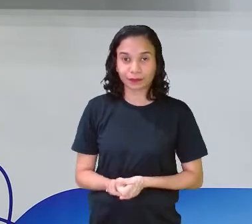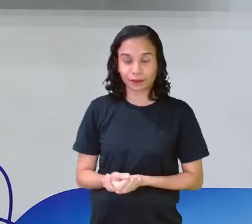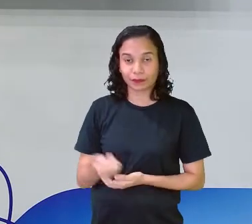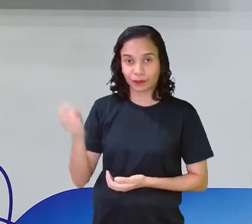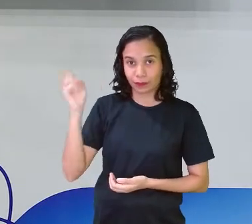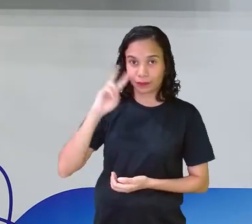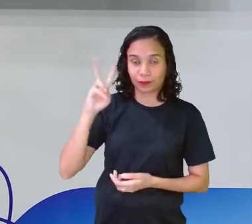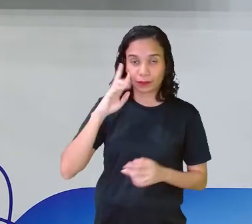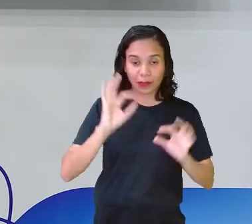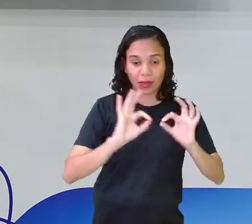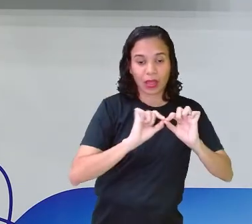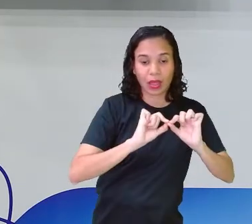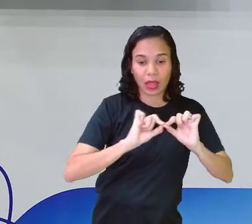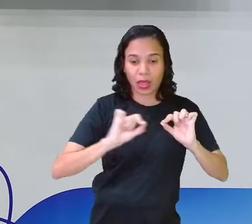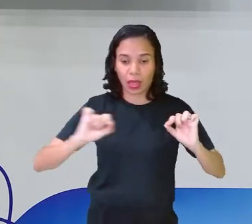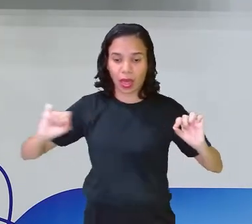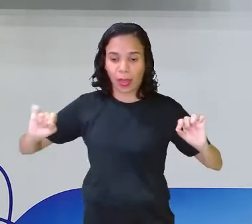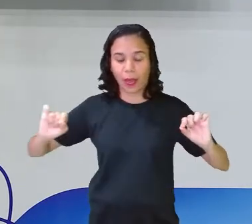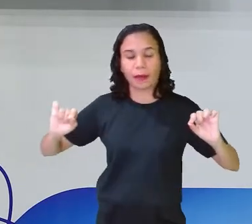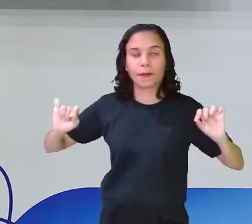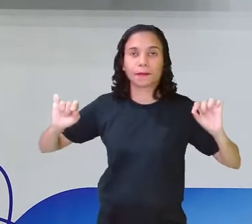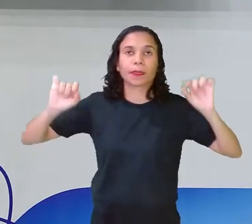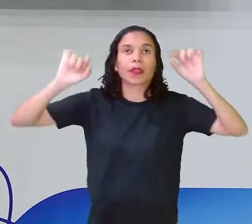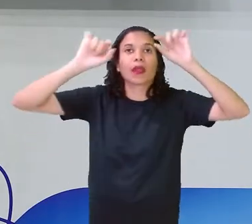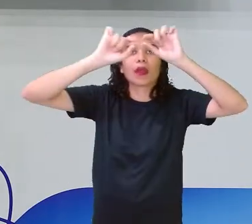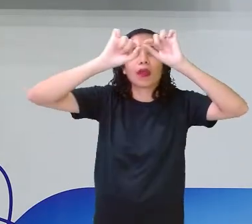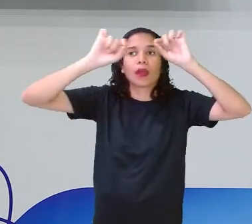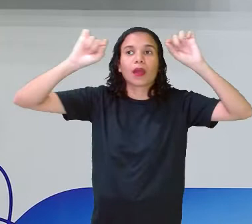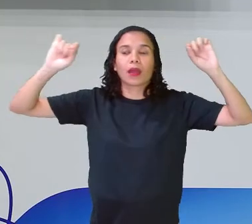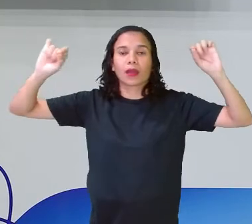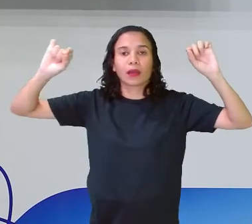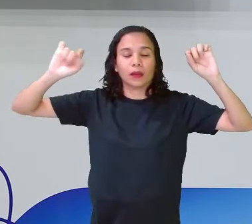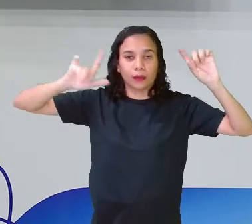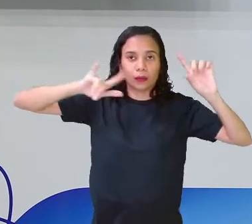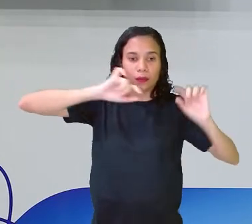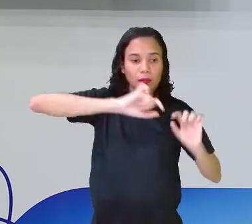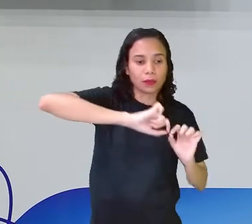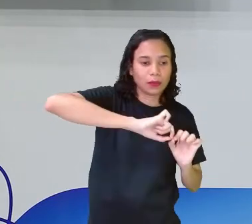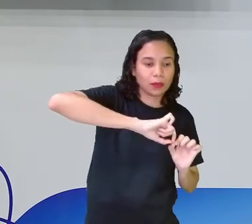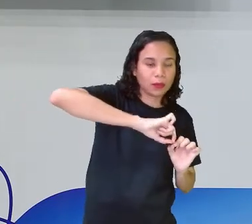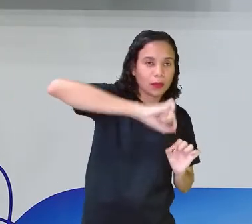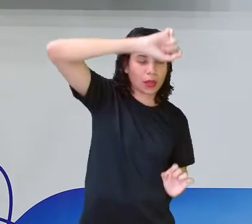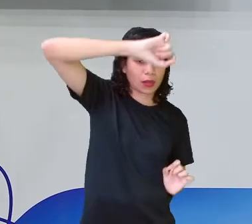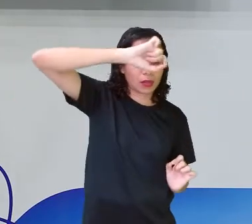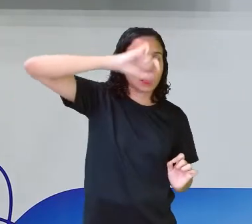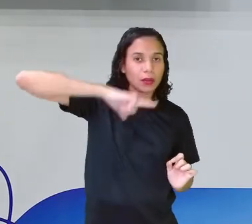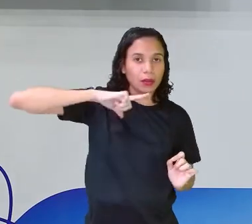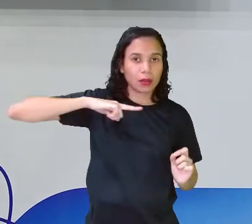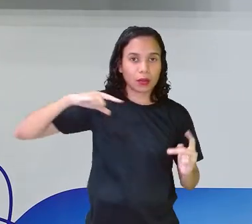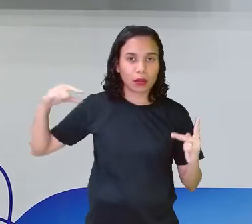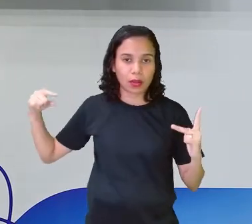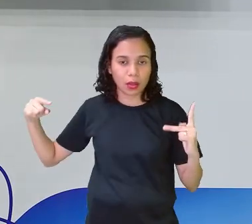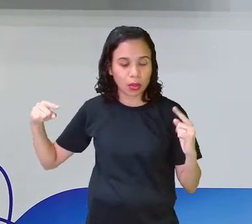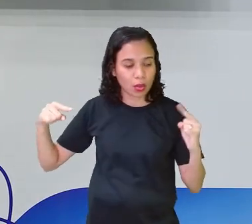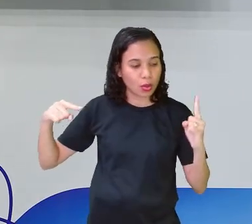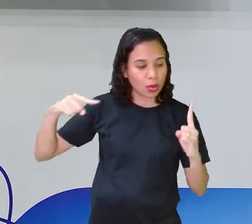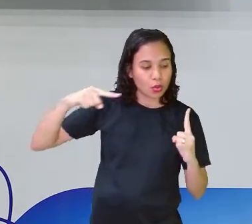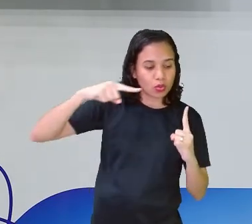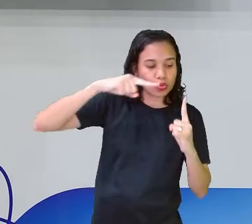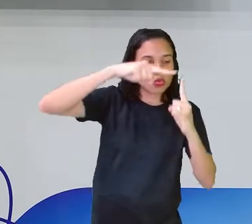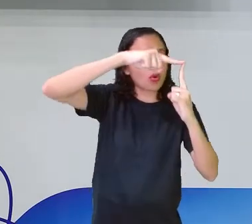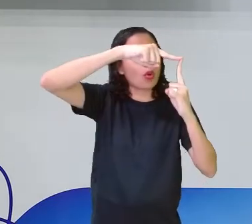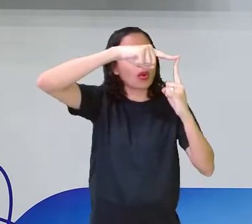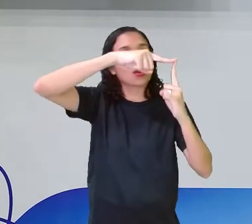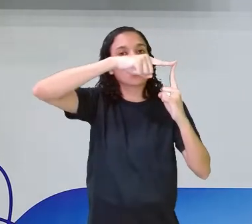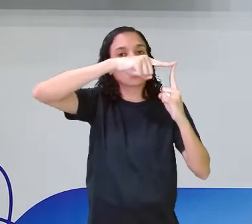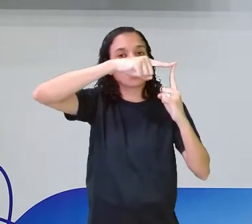Segmentos de reta, onde se encontram e formam a figura. É como